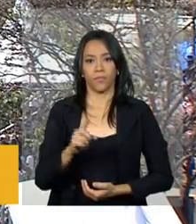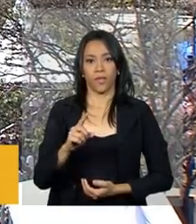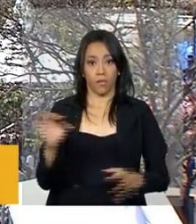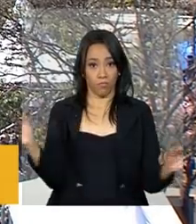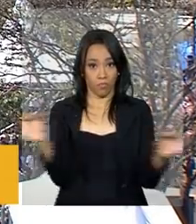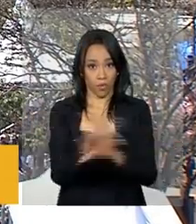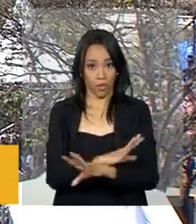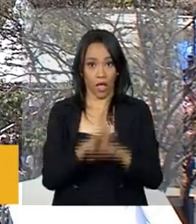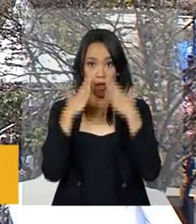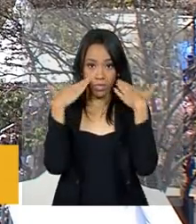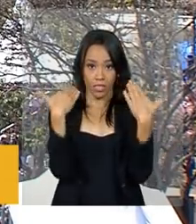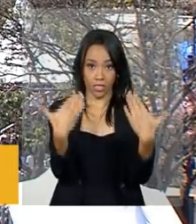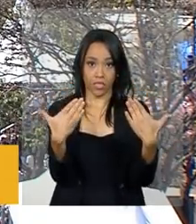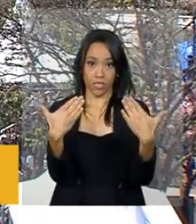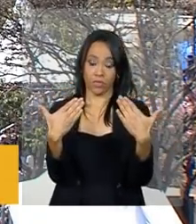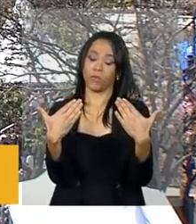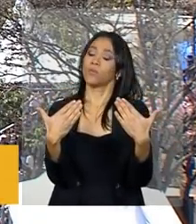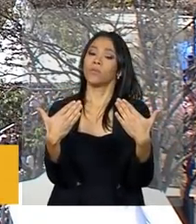blindados guaranis,